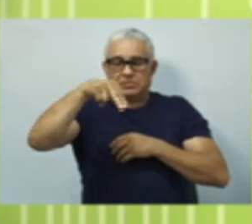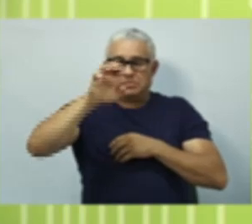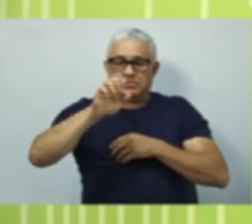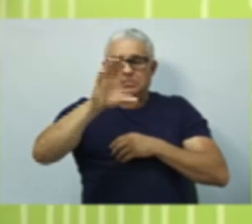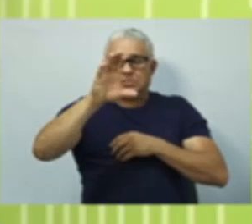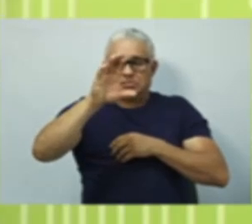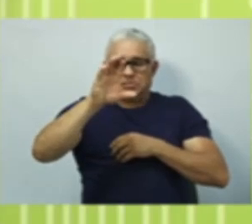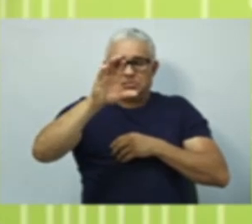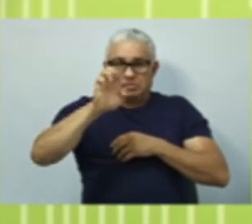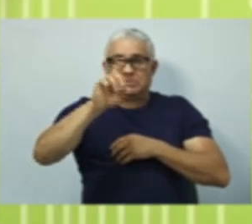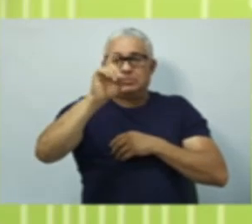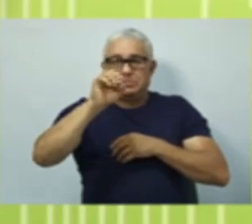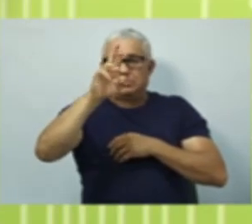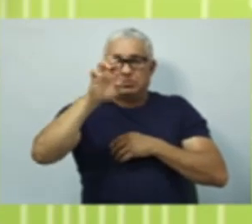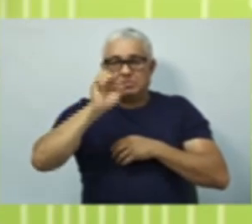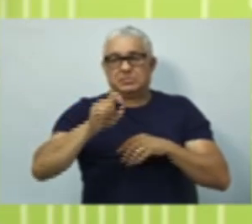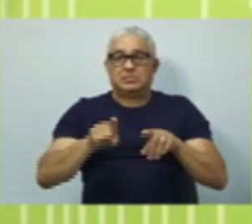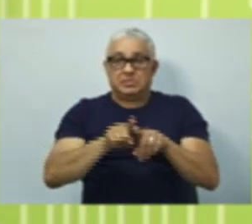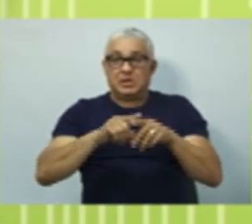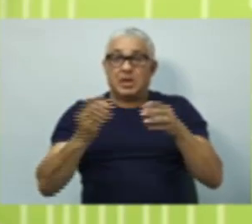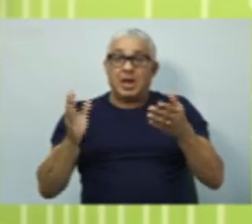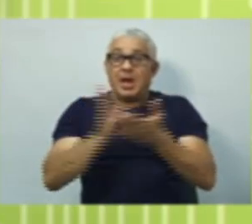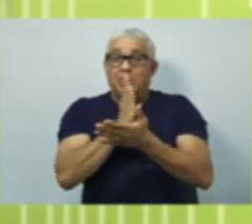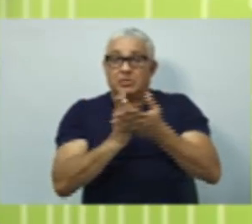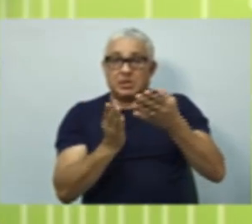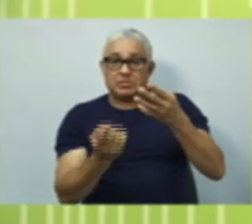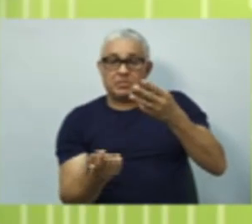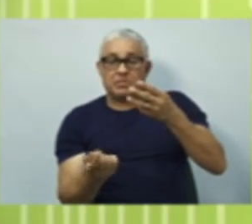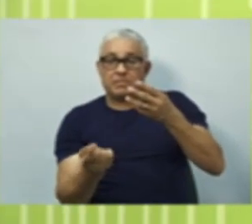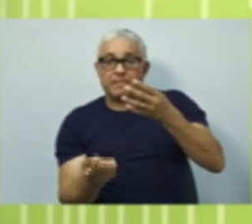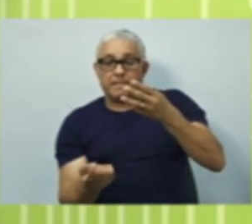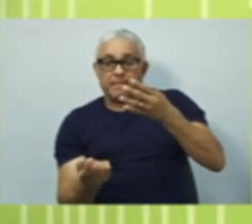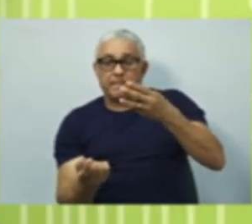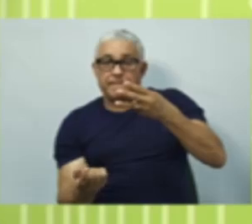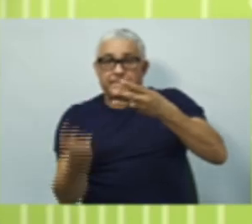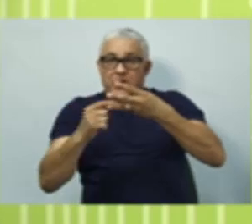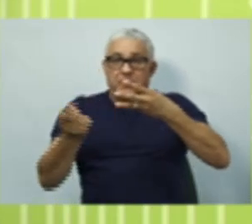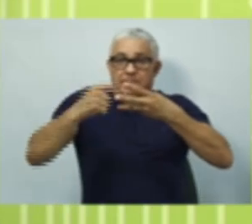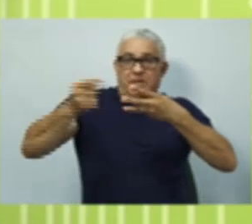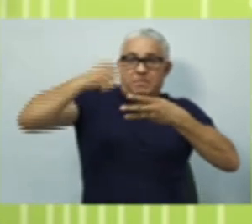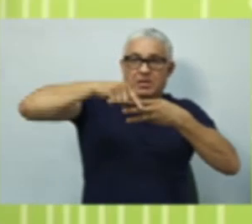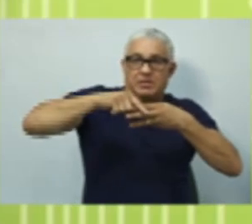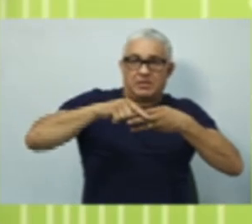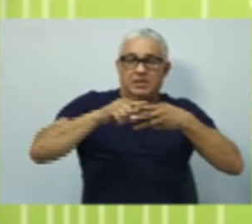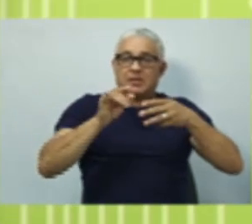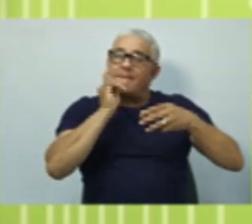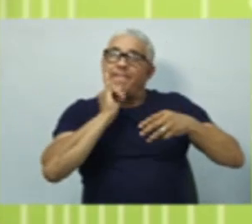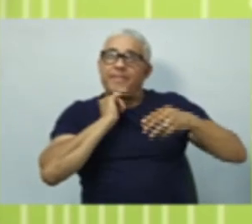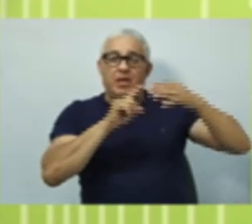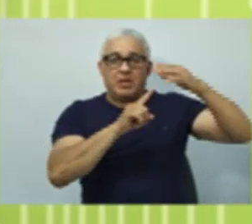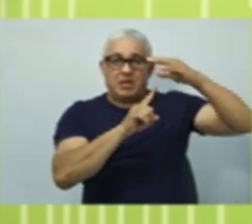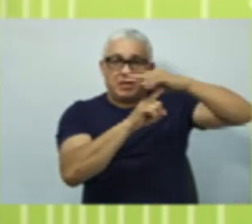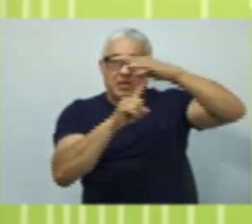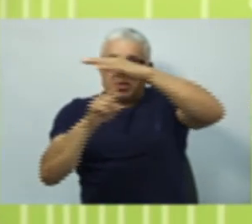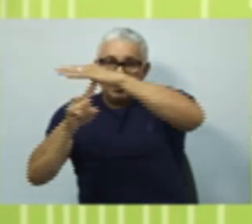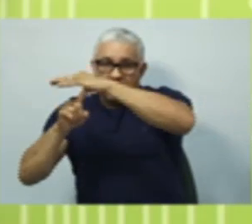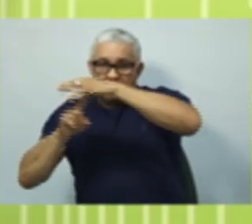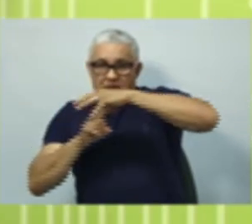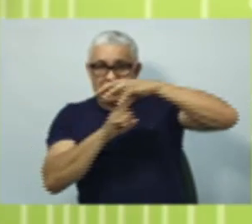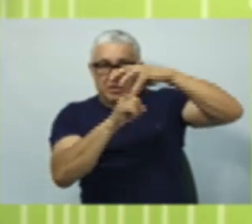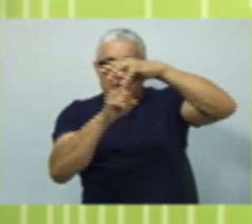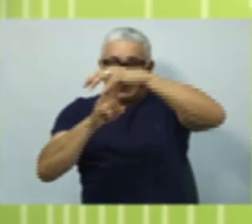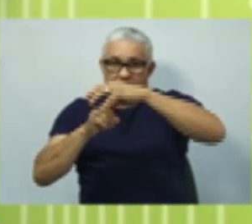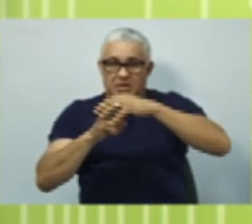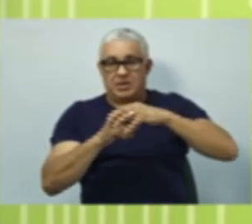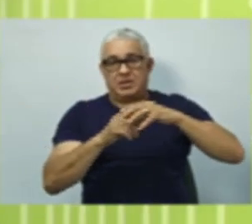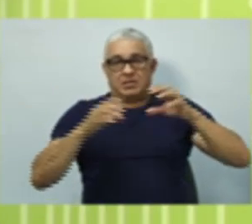setor terciário, porque já são produtos prontos. Exemplo, as feiras aí que vocês têm, que cada um tem aí na